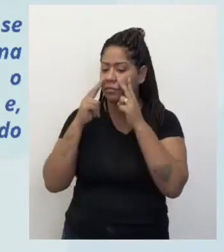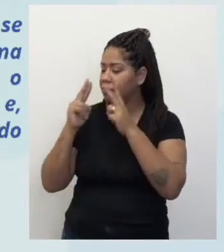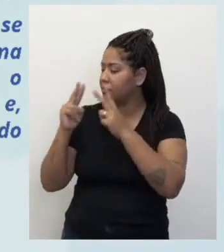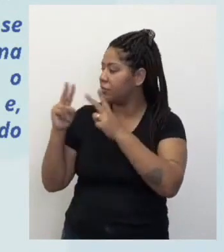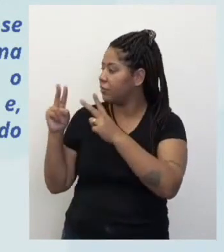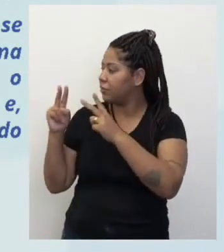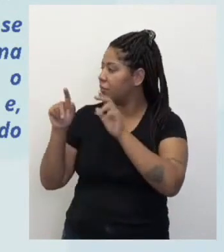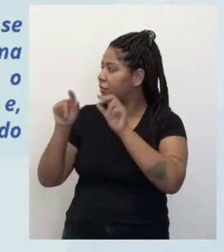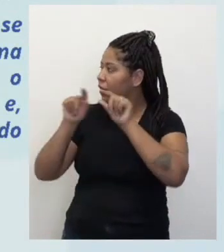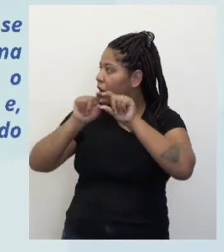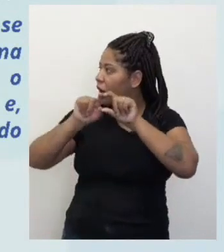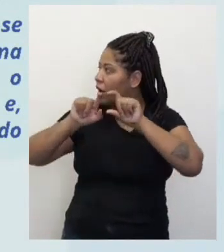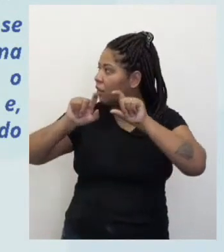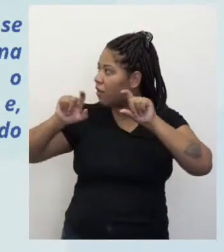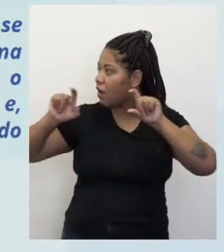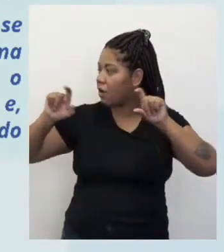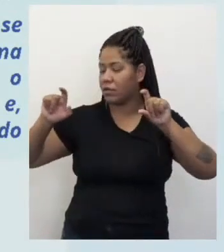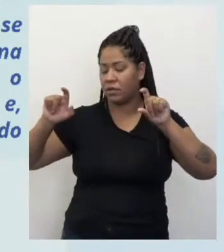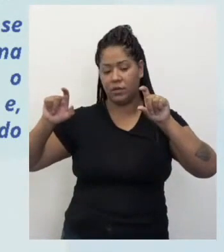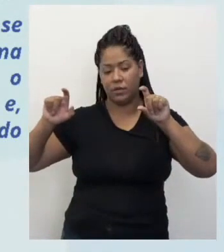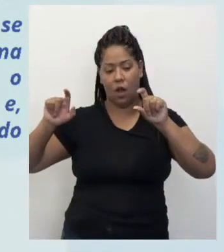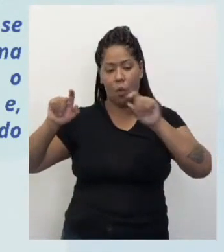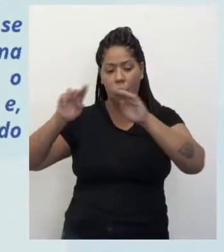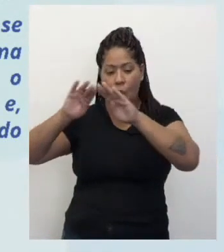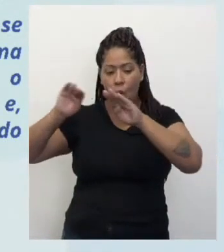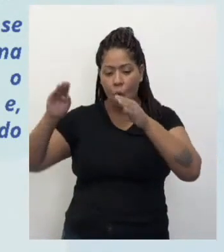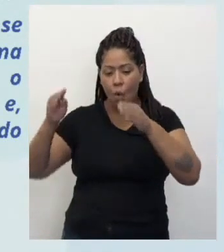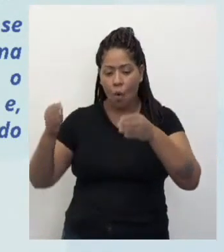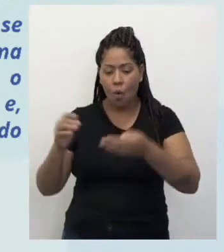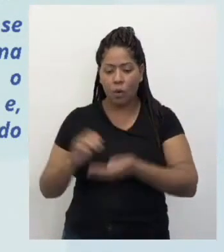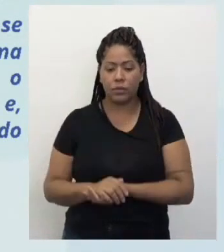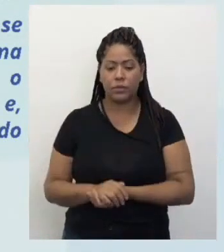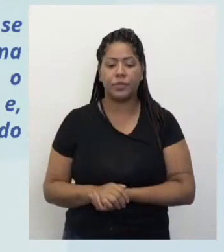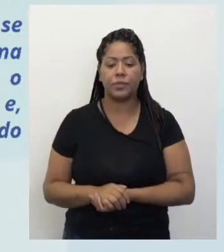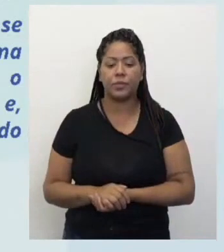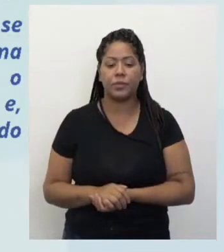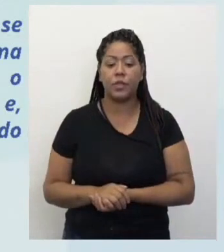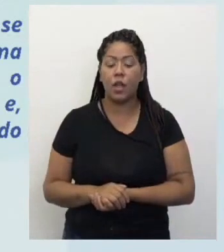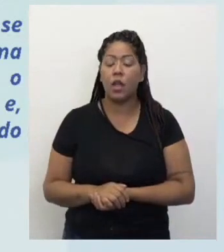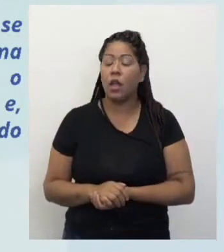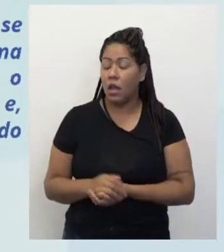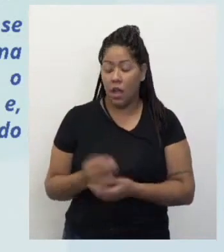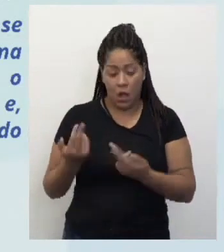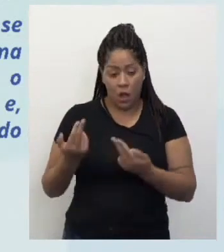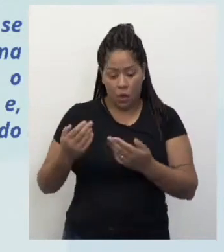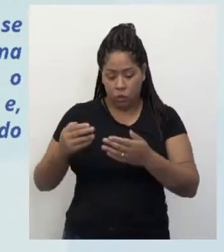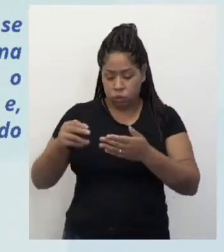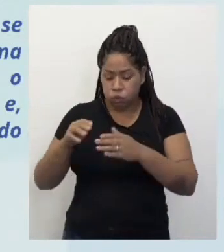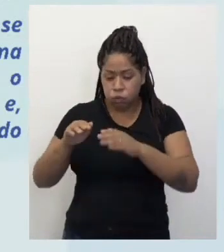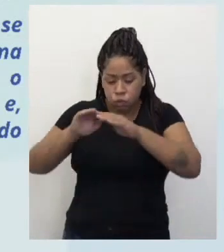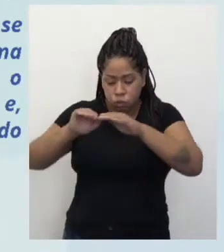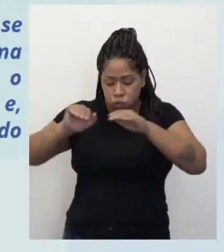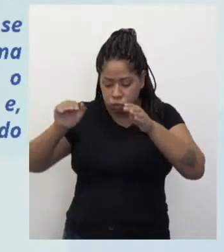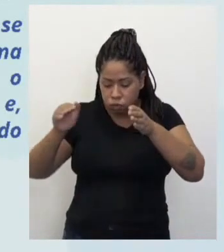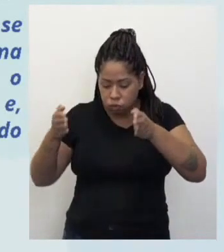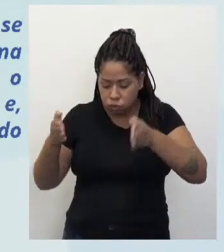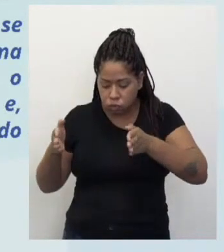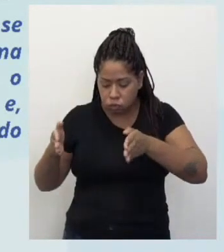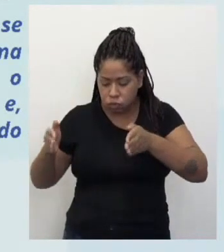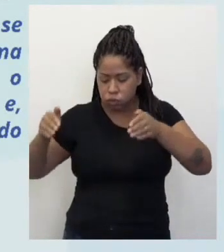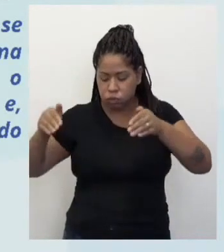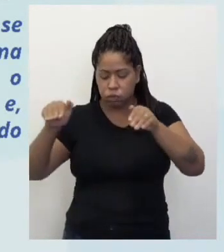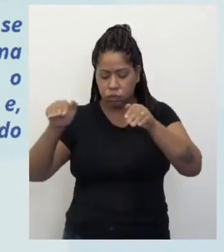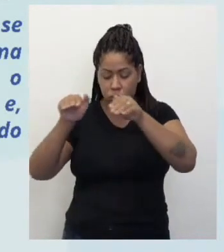está atribuída ao Coliseu. Enquanto o Coliseu se mantiver de pé, Roma permanecerá. Quando